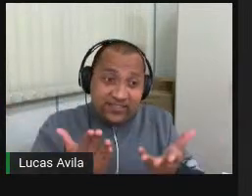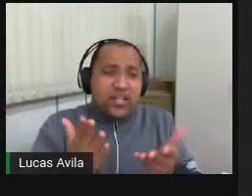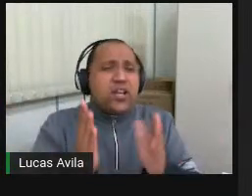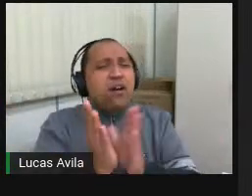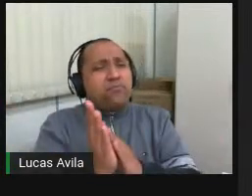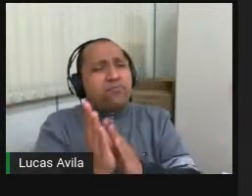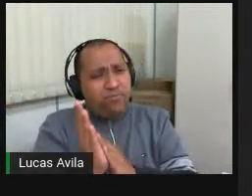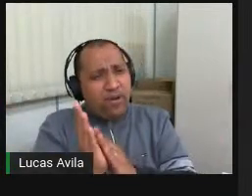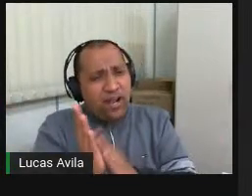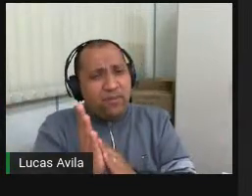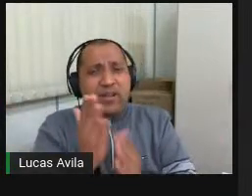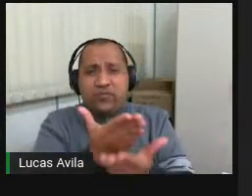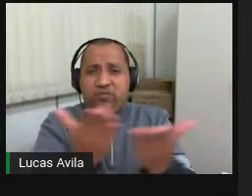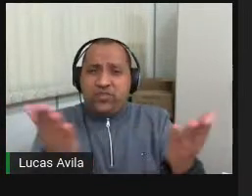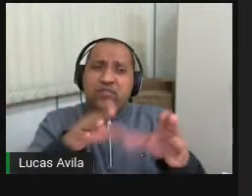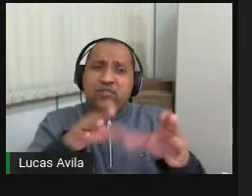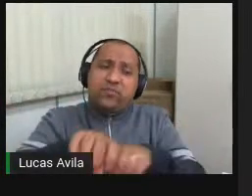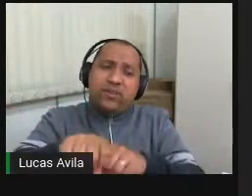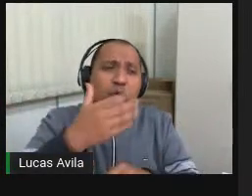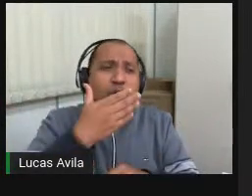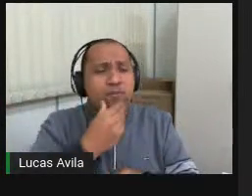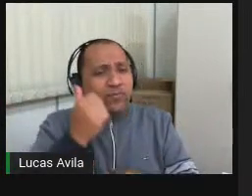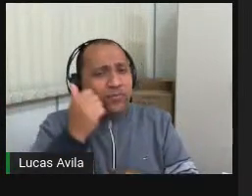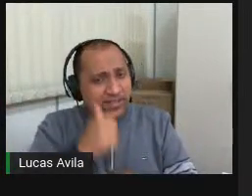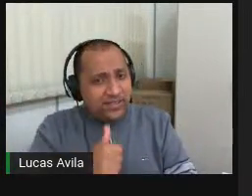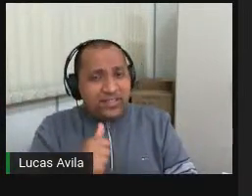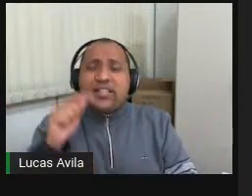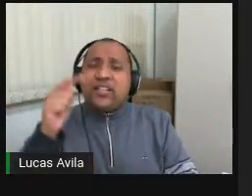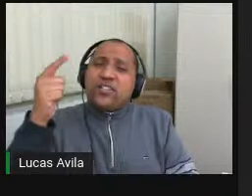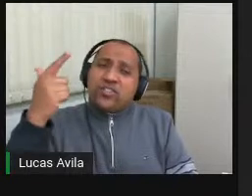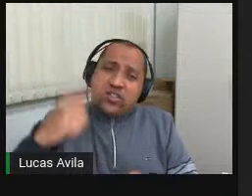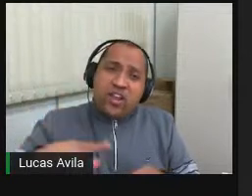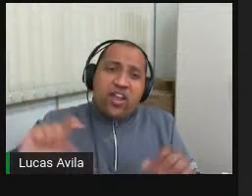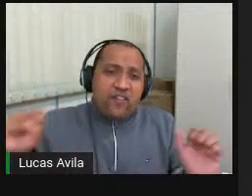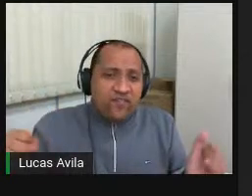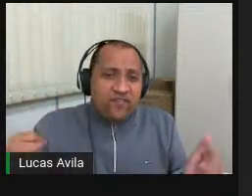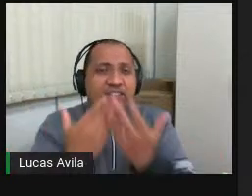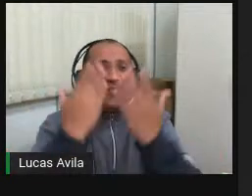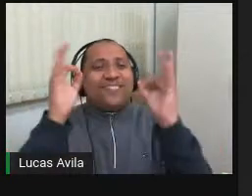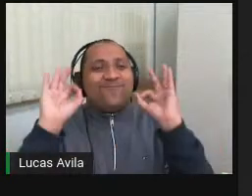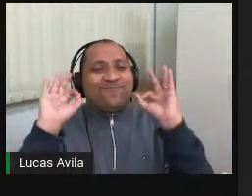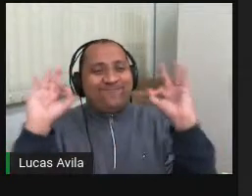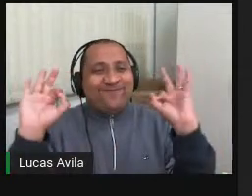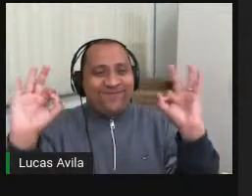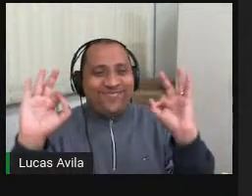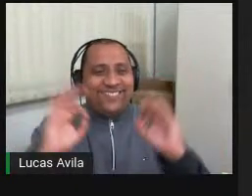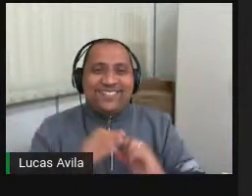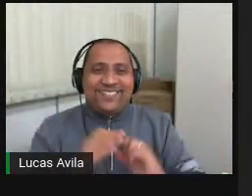nossos formandos e formandas, que tenhamos uma excelente solenidade.